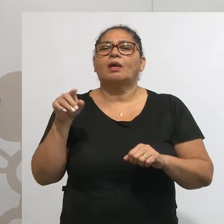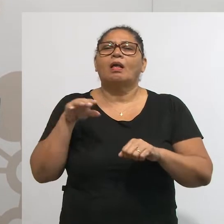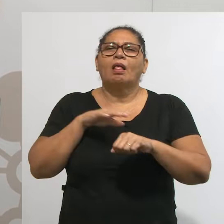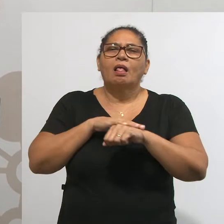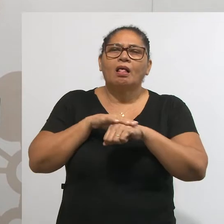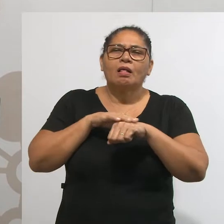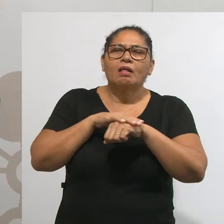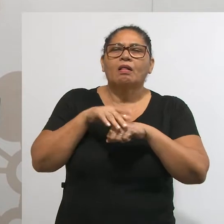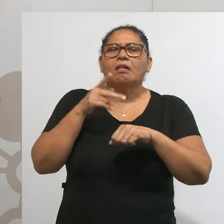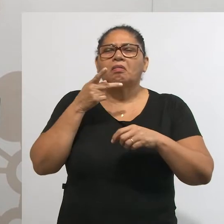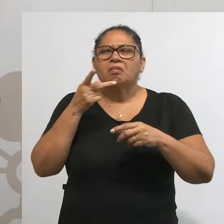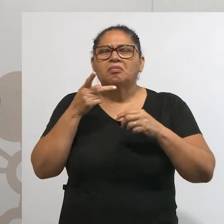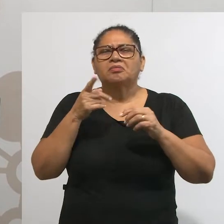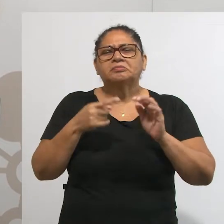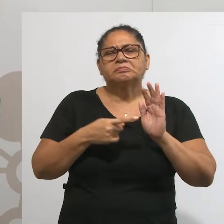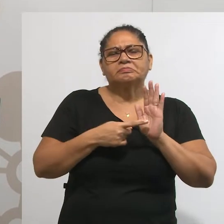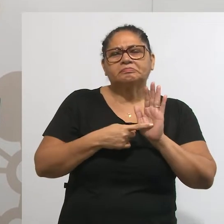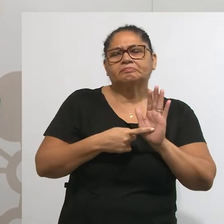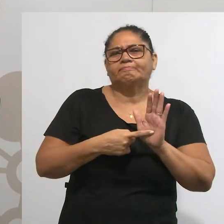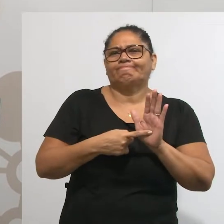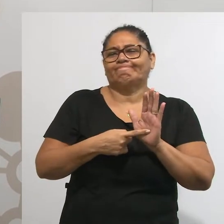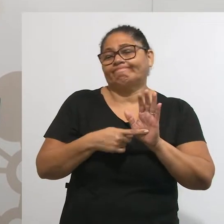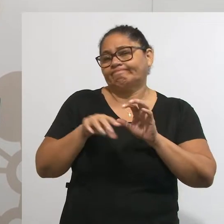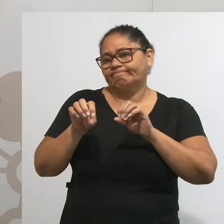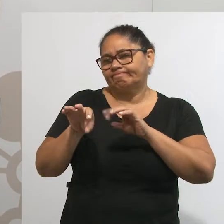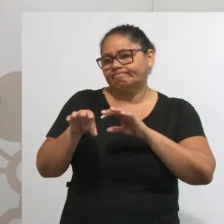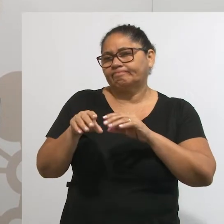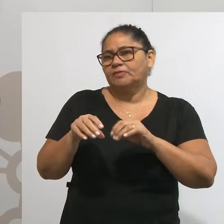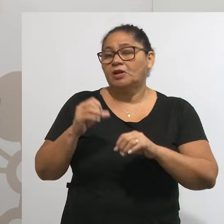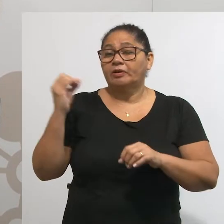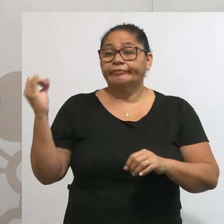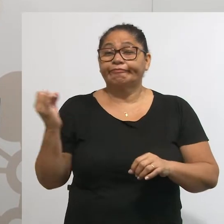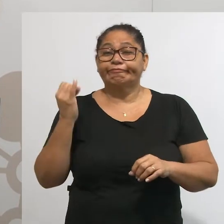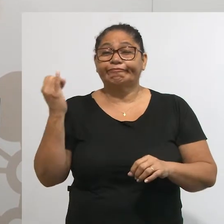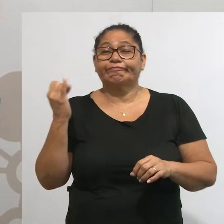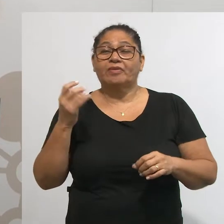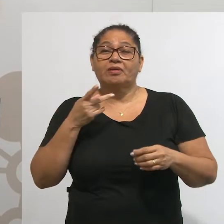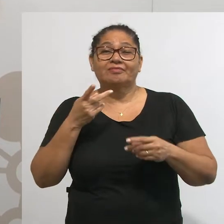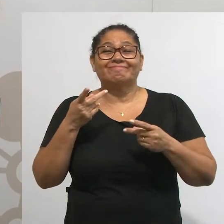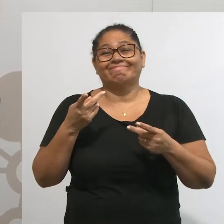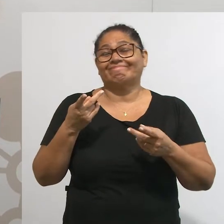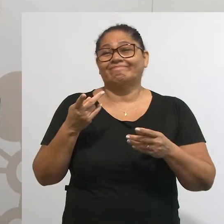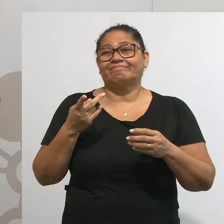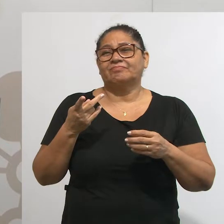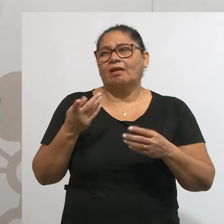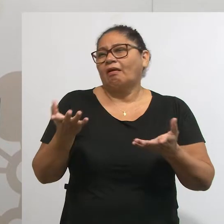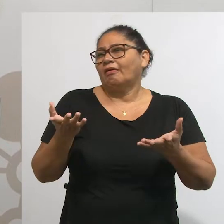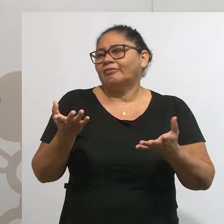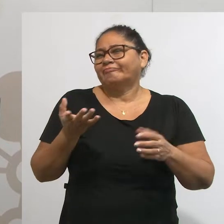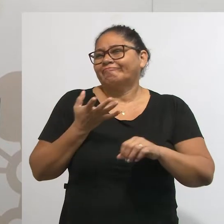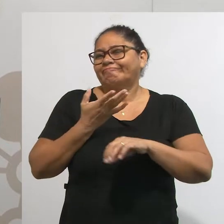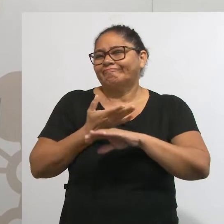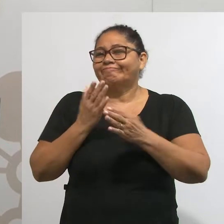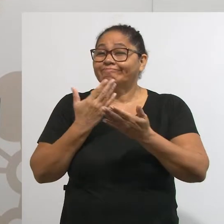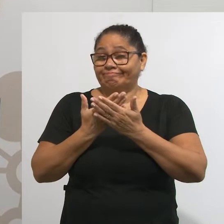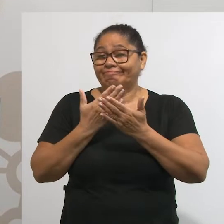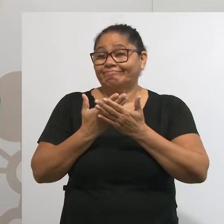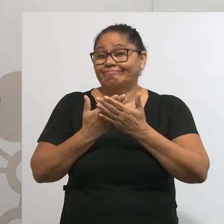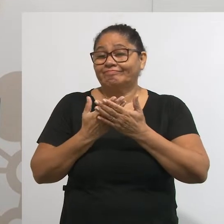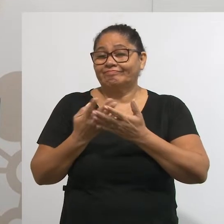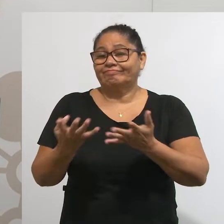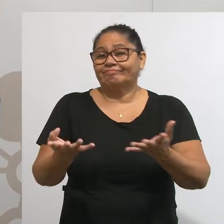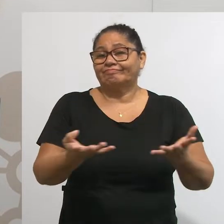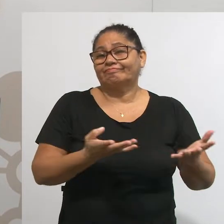estar presente em todo o processo educacional. Já que o diálogo é tão importante, eu não quis fazer uma aula monológica. Por isso,